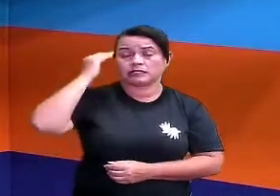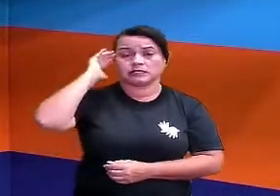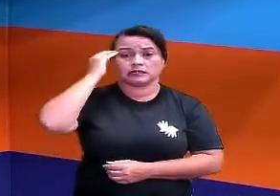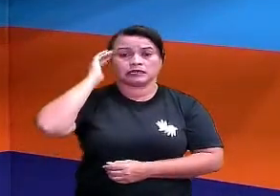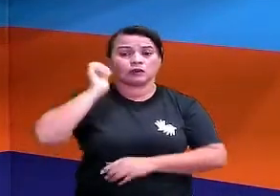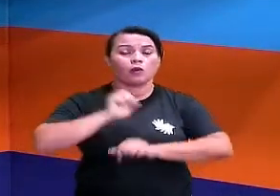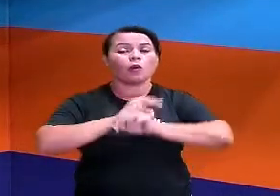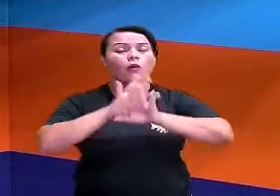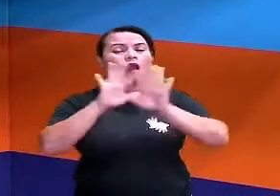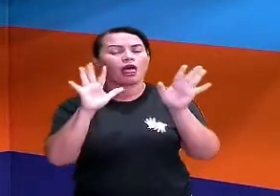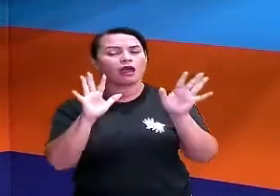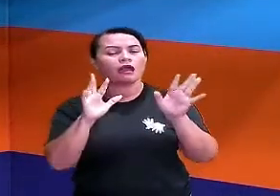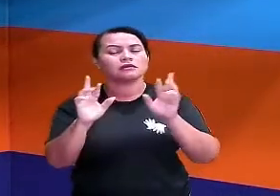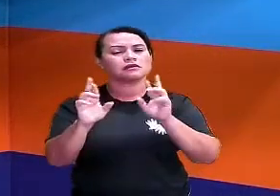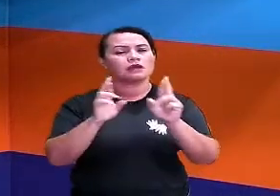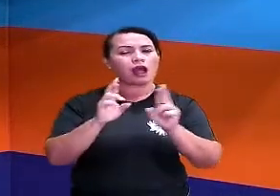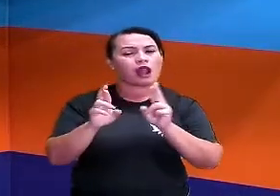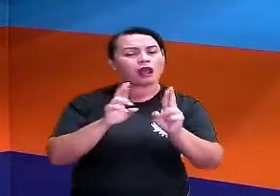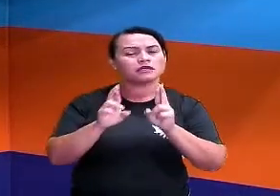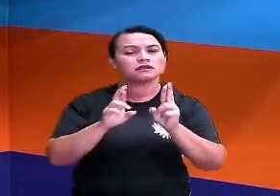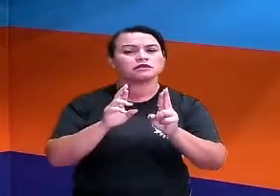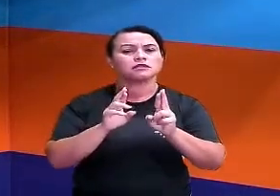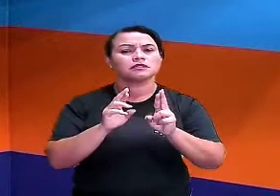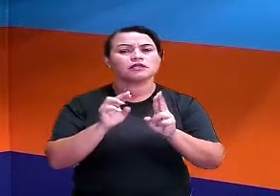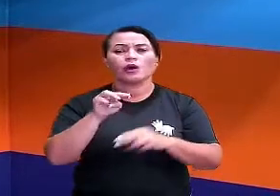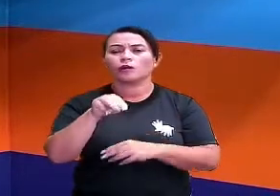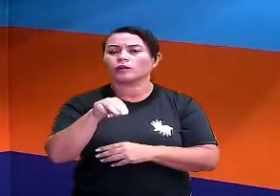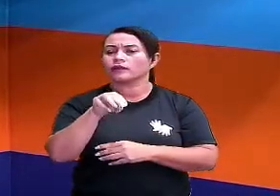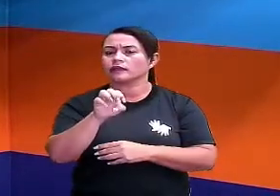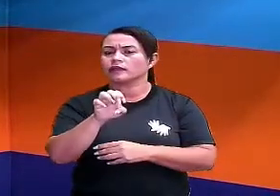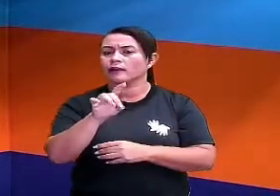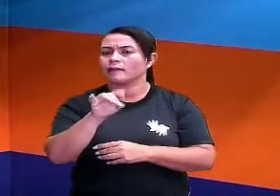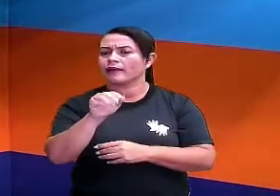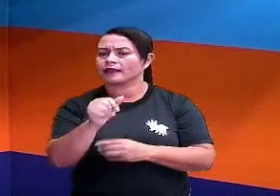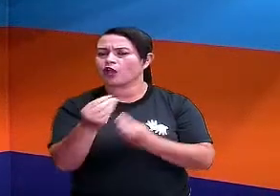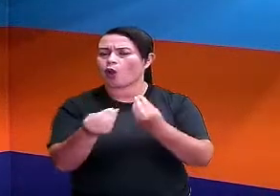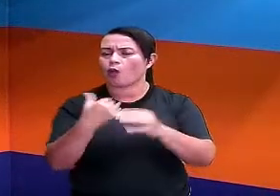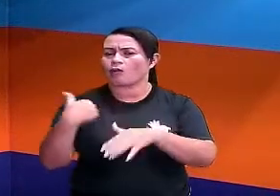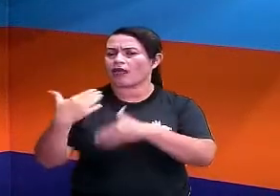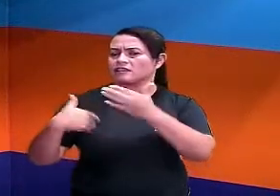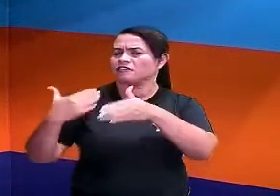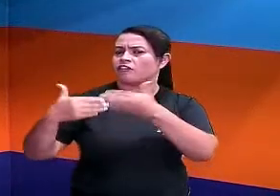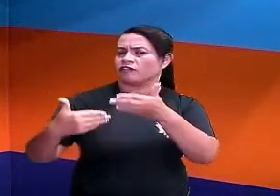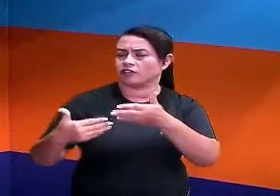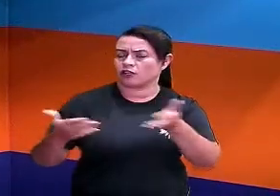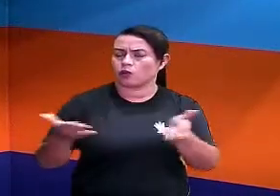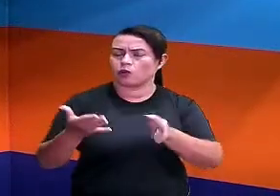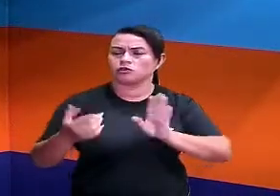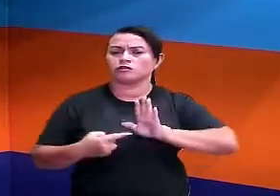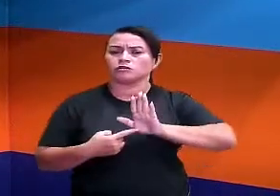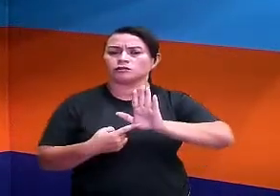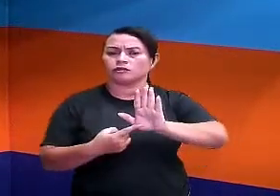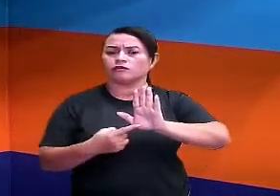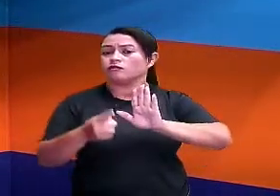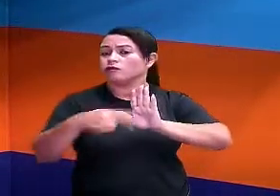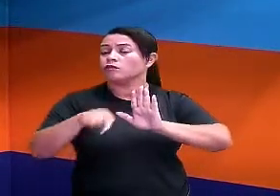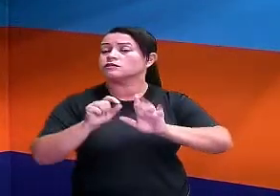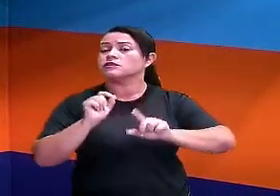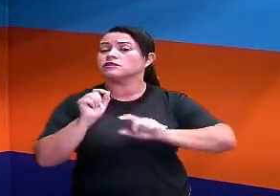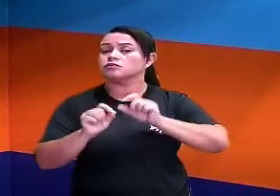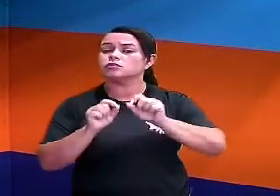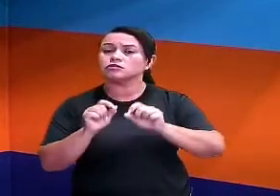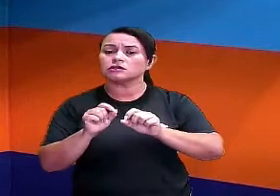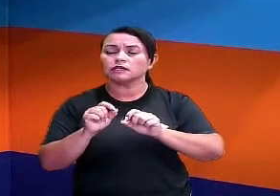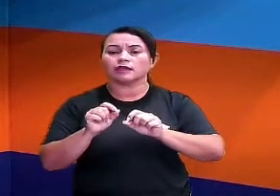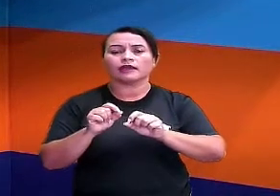aí essa relação, né, da média, de como ela é desenvolvida. Eu vou trazer aqui para vocês a média